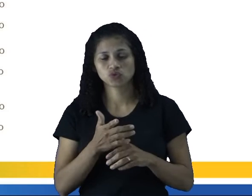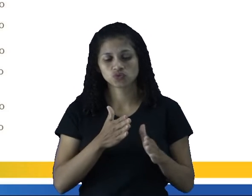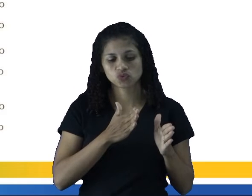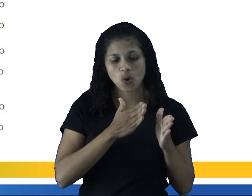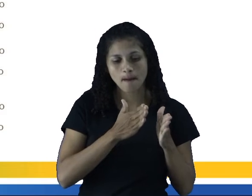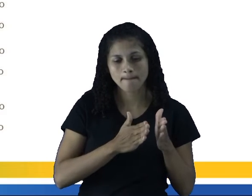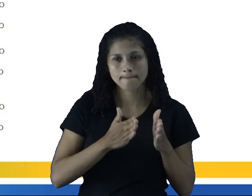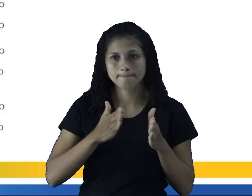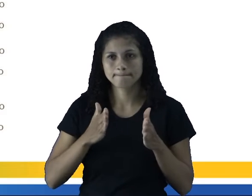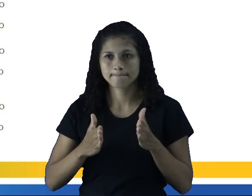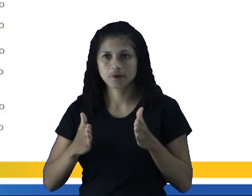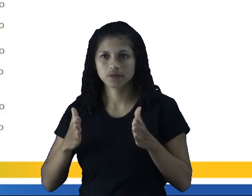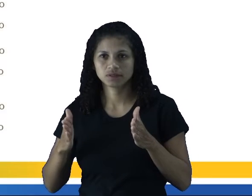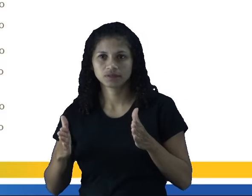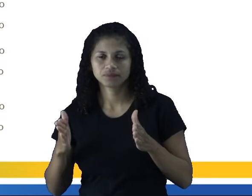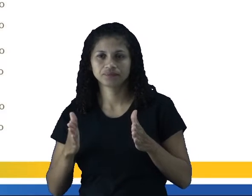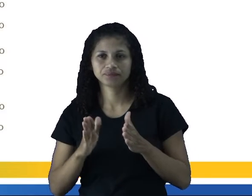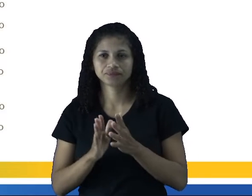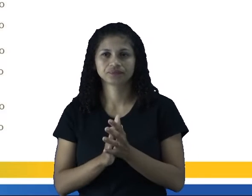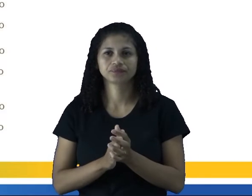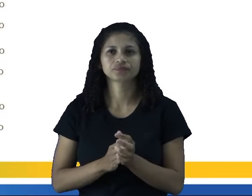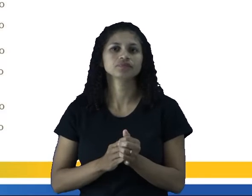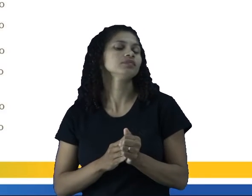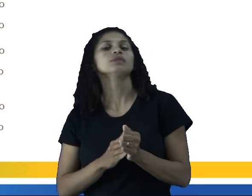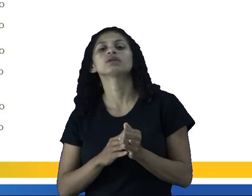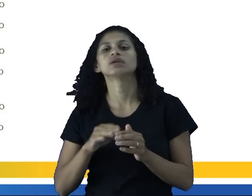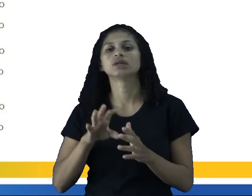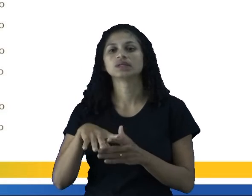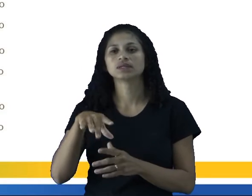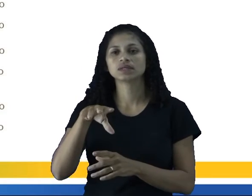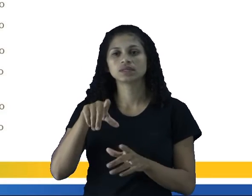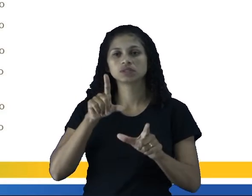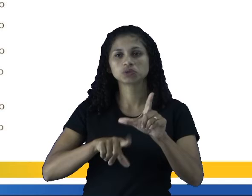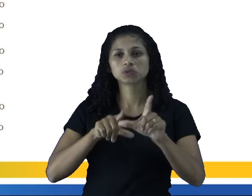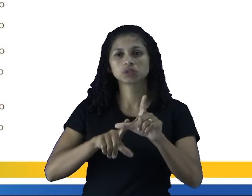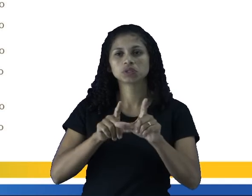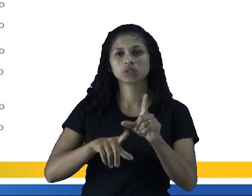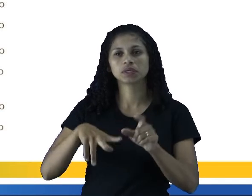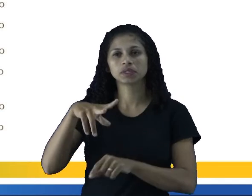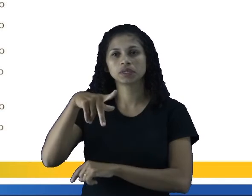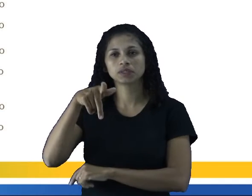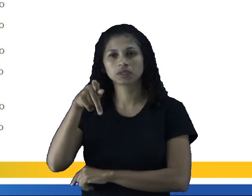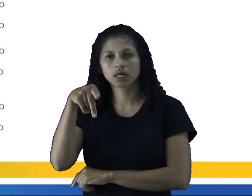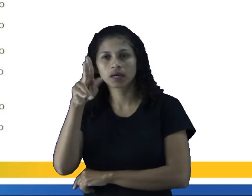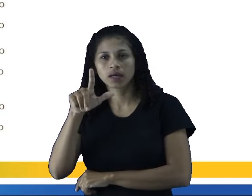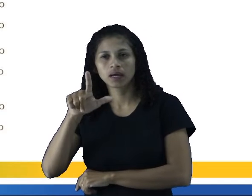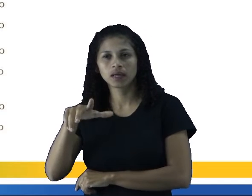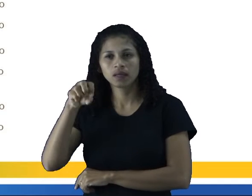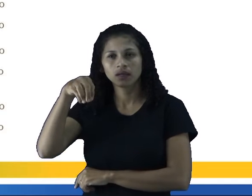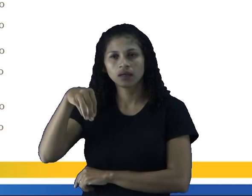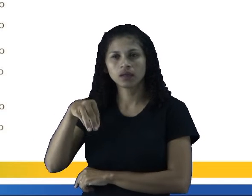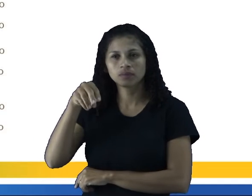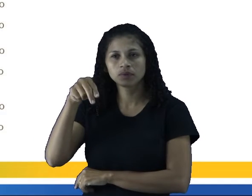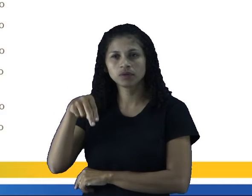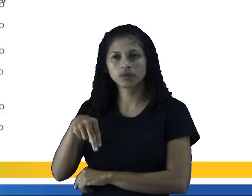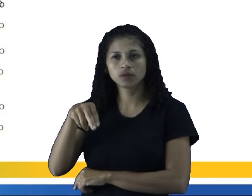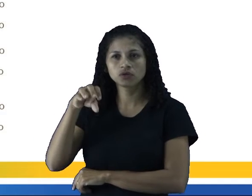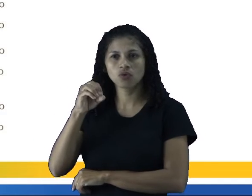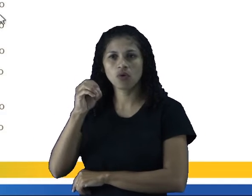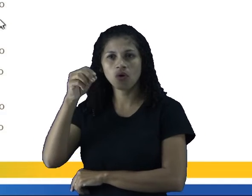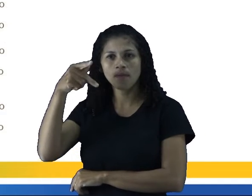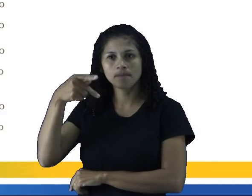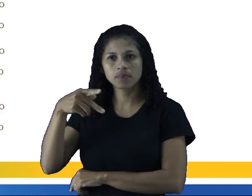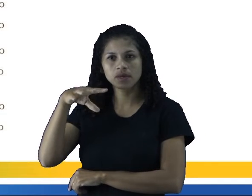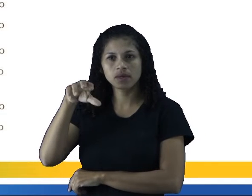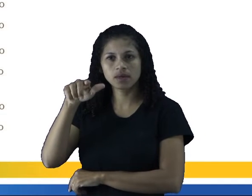definido ali pelas letras K, L, M, N, O, P e Q, né? Período 1, período 2,